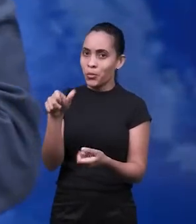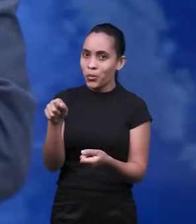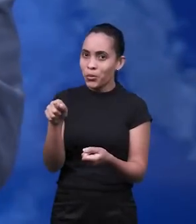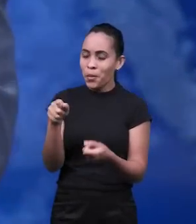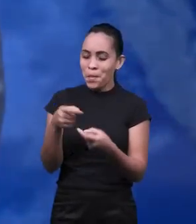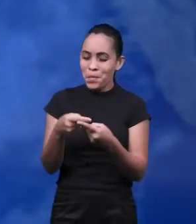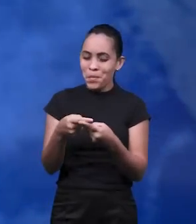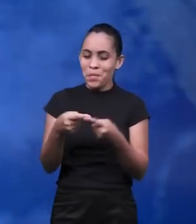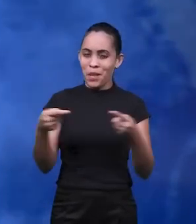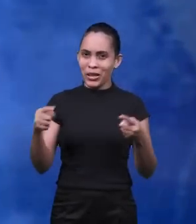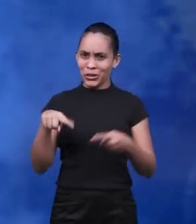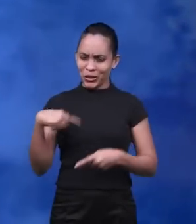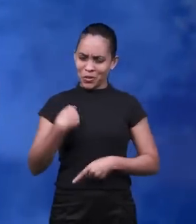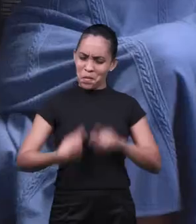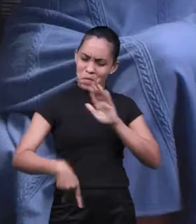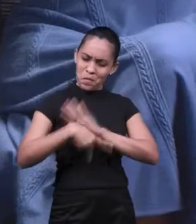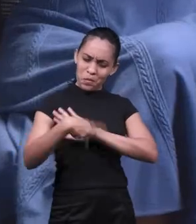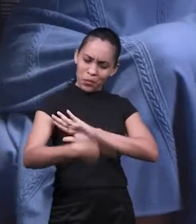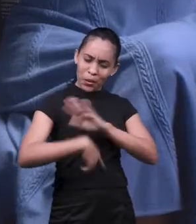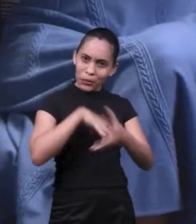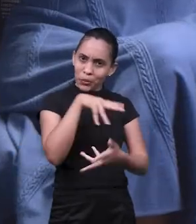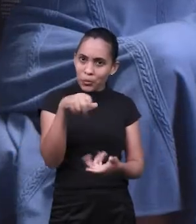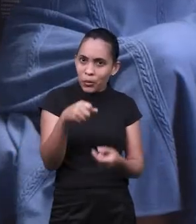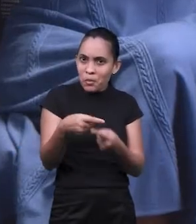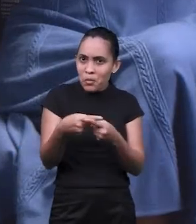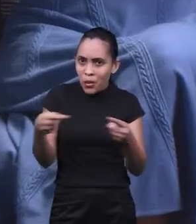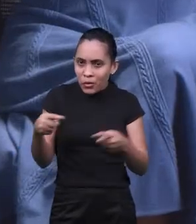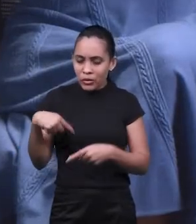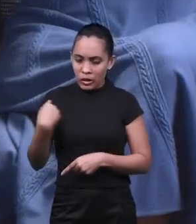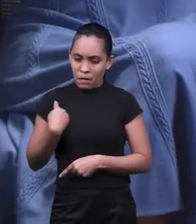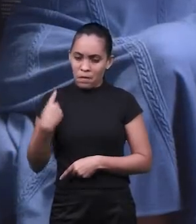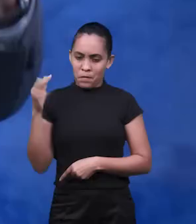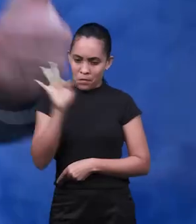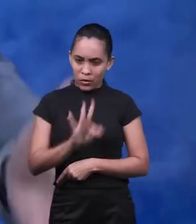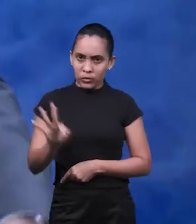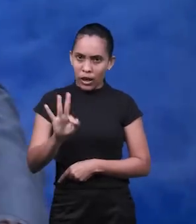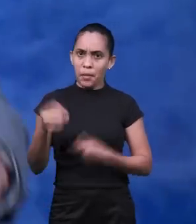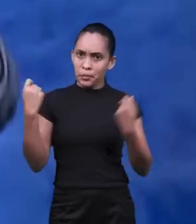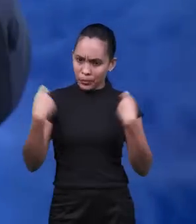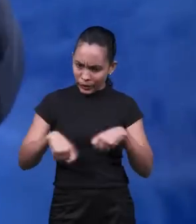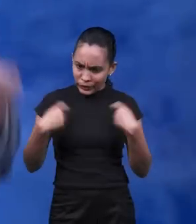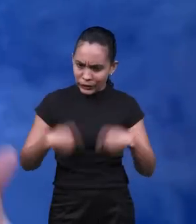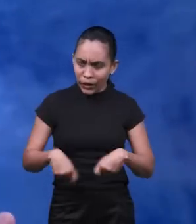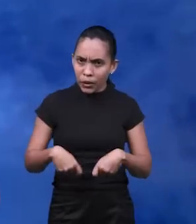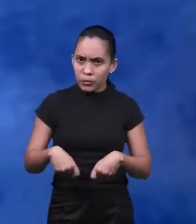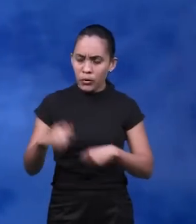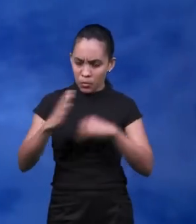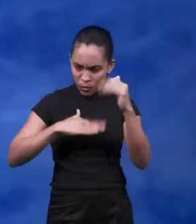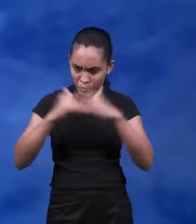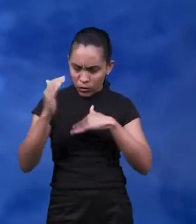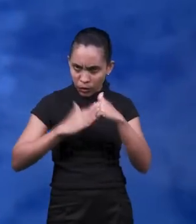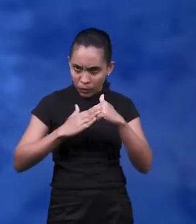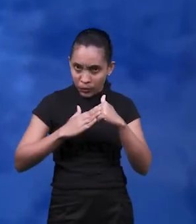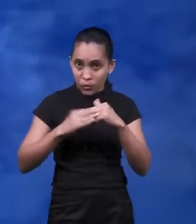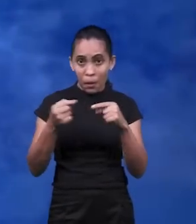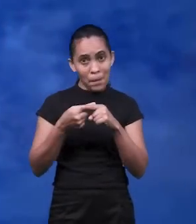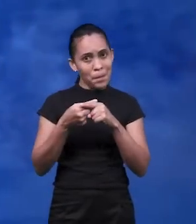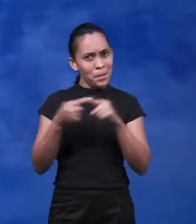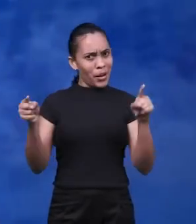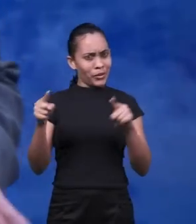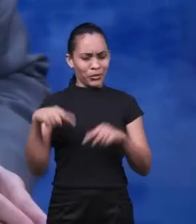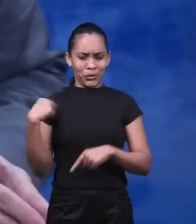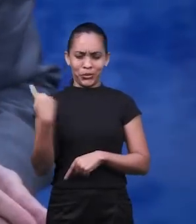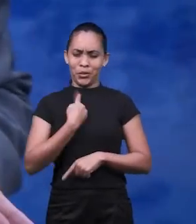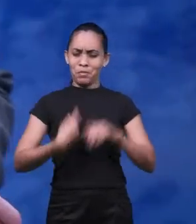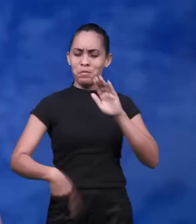mas não somos do mundo. Nós estamos na faculdade, precisamos dela, vamos crescer profissionalmente, mas nós